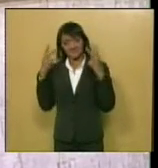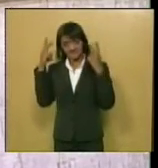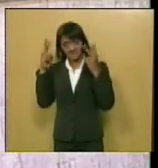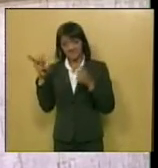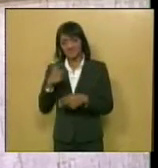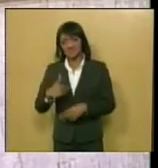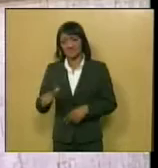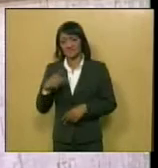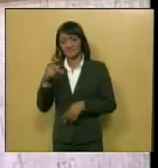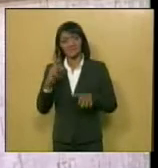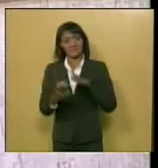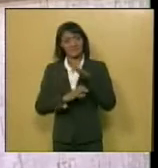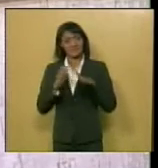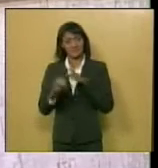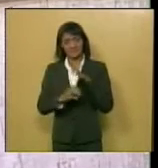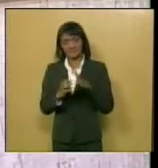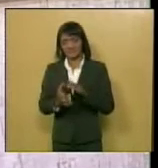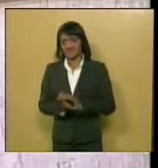nas suas empresas.